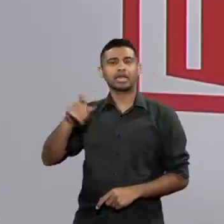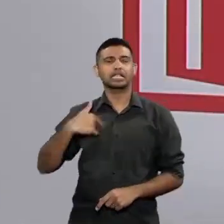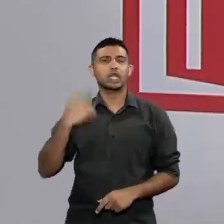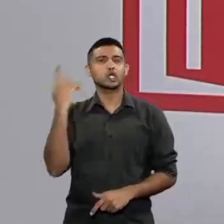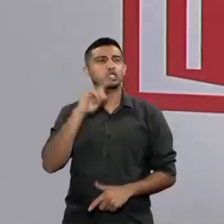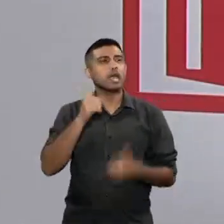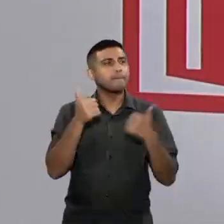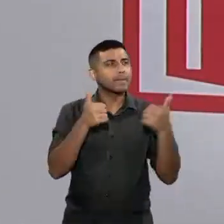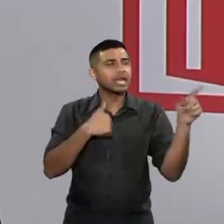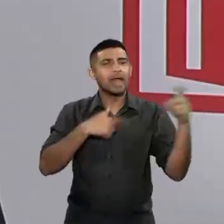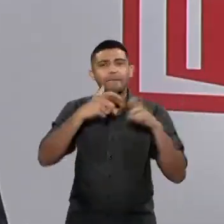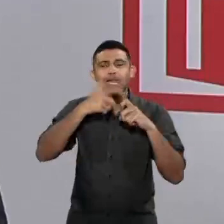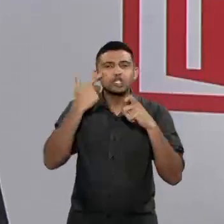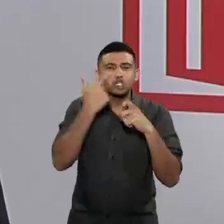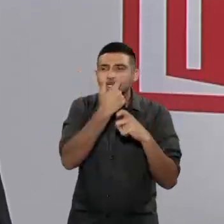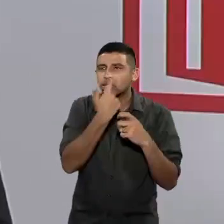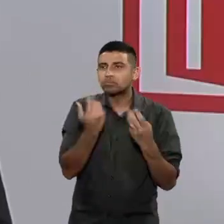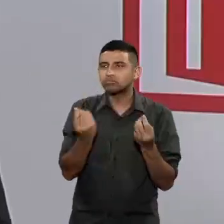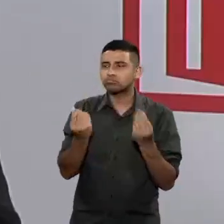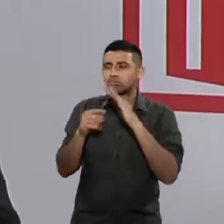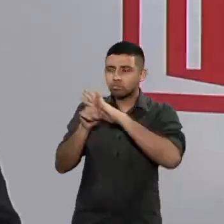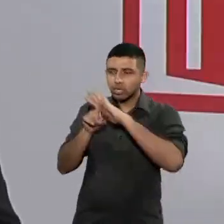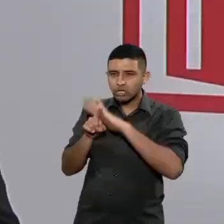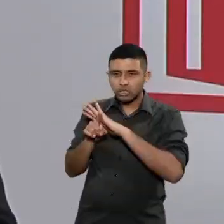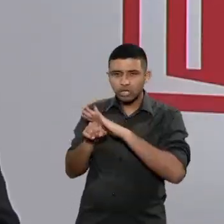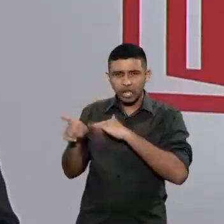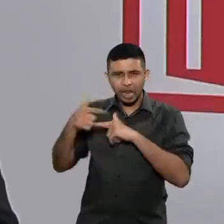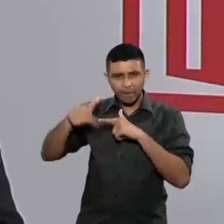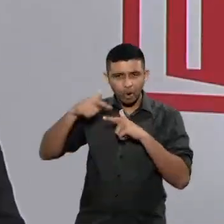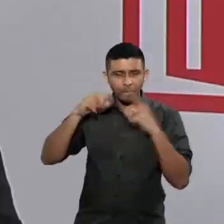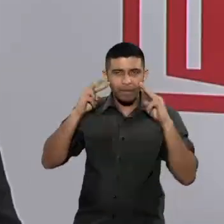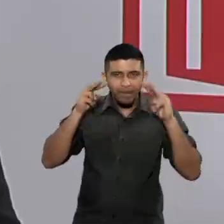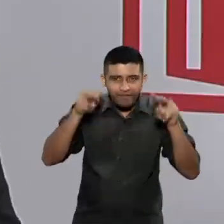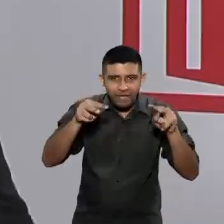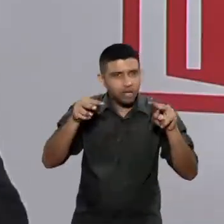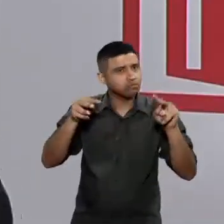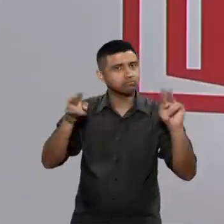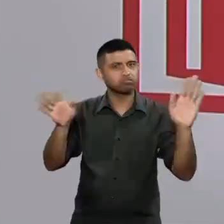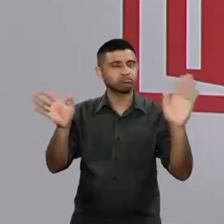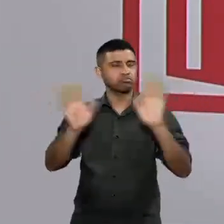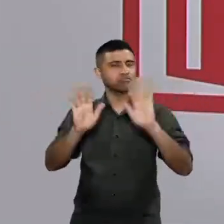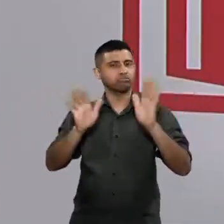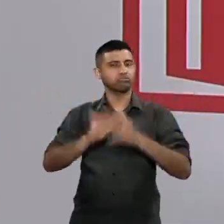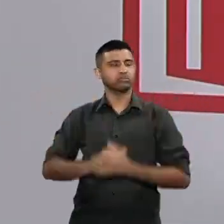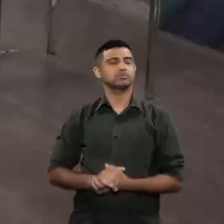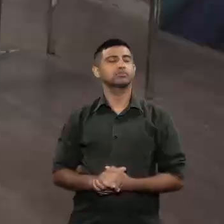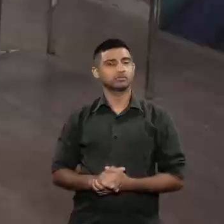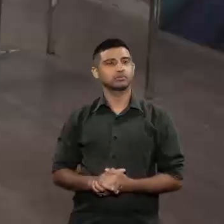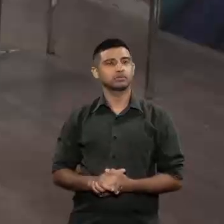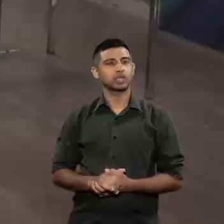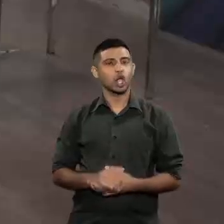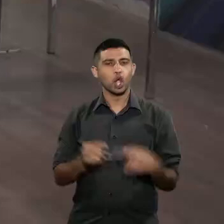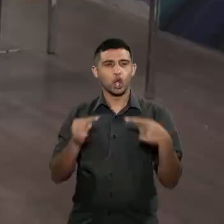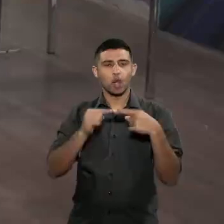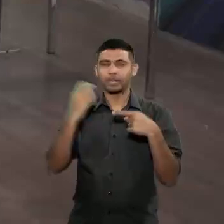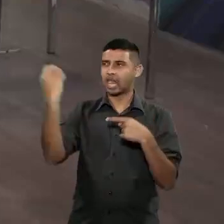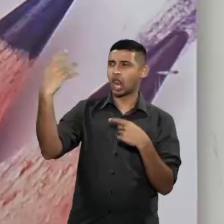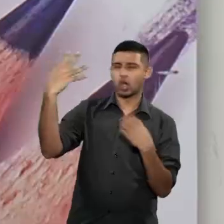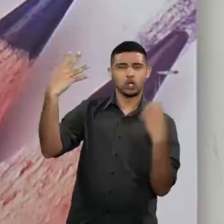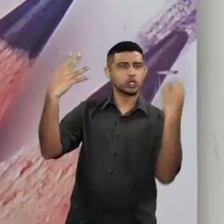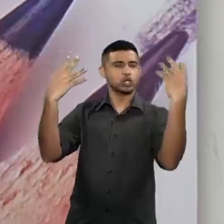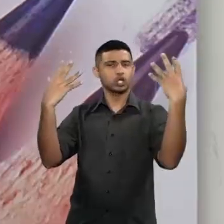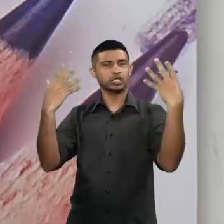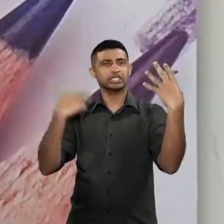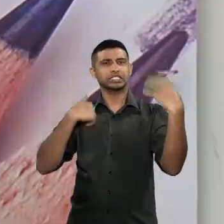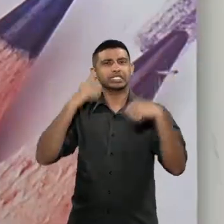oftalmologista dava tudo certinho? Porque ela não tem um problema de enxergar, de acuidade visual. É a incidência da luz na